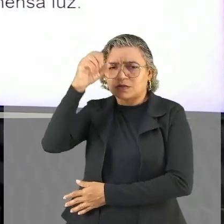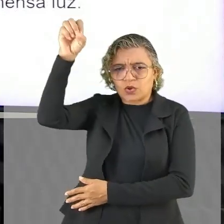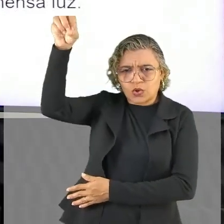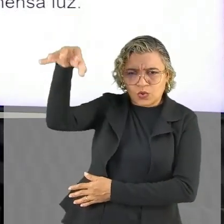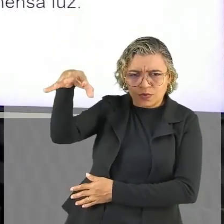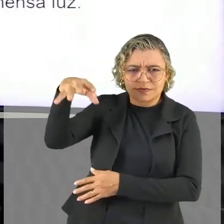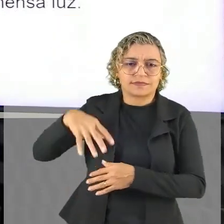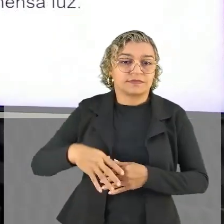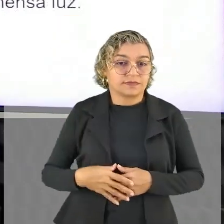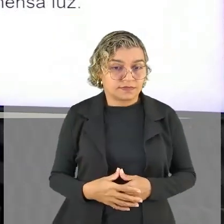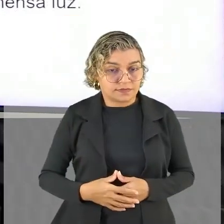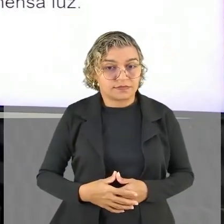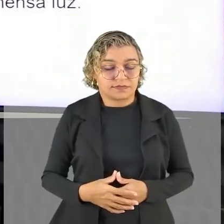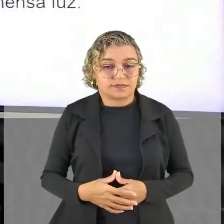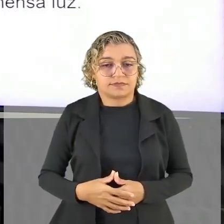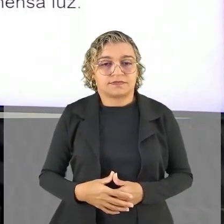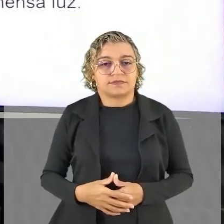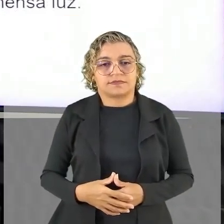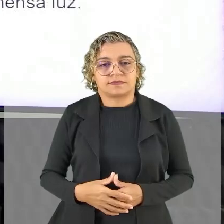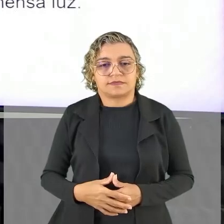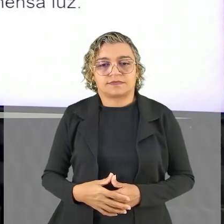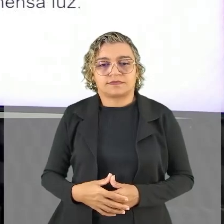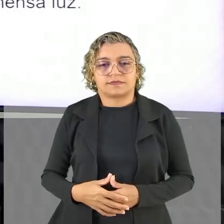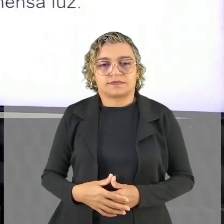do René Descartes.